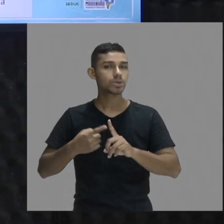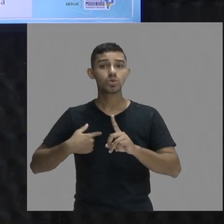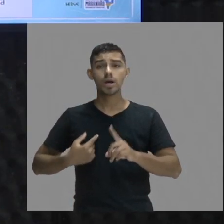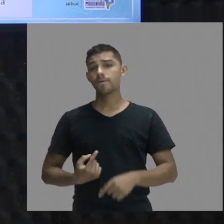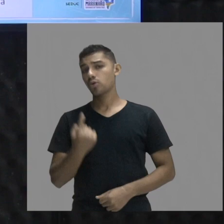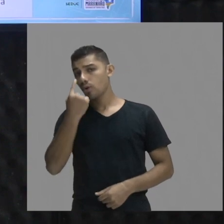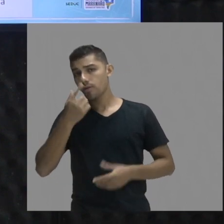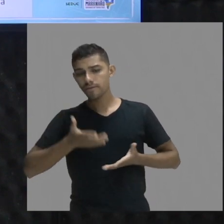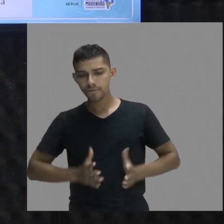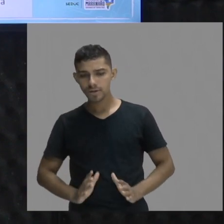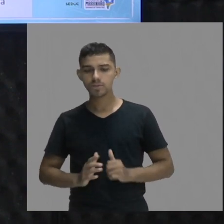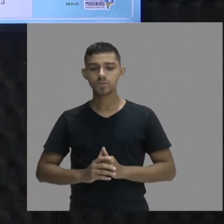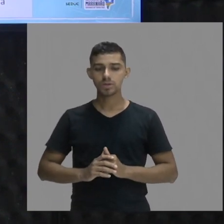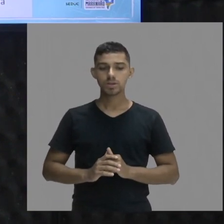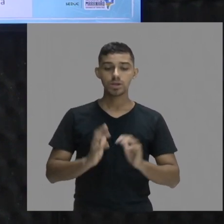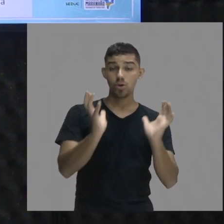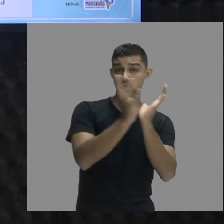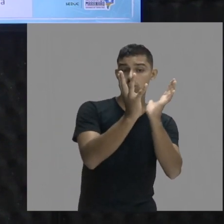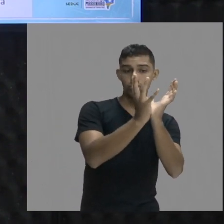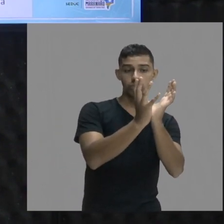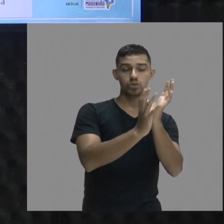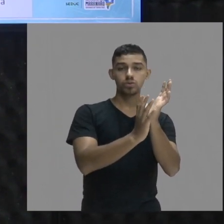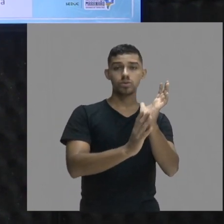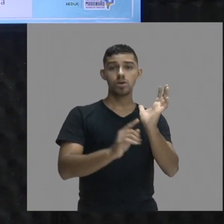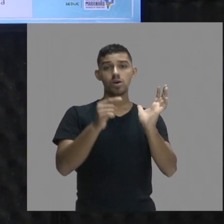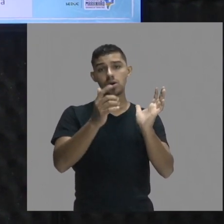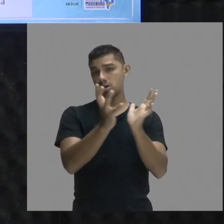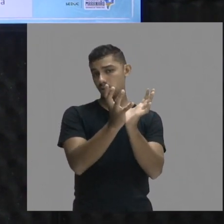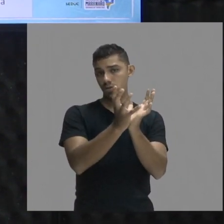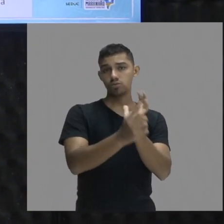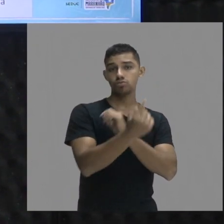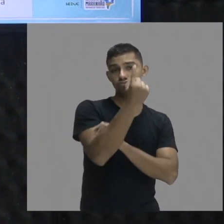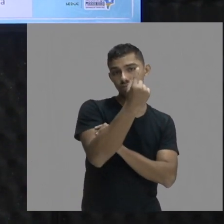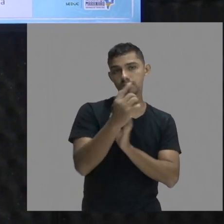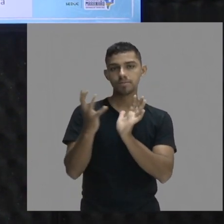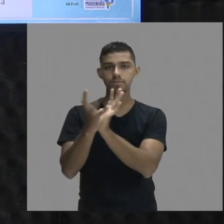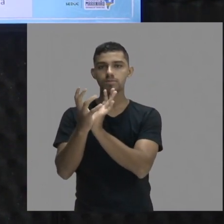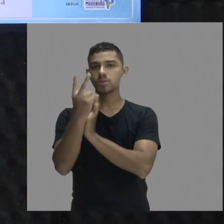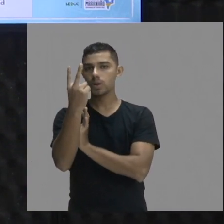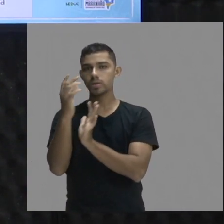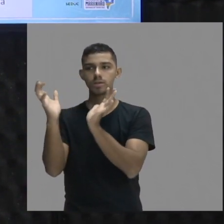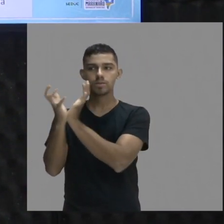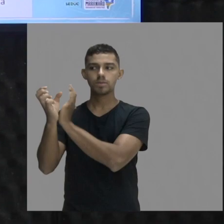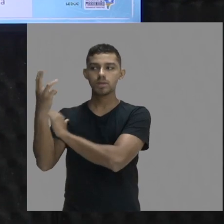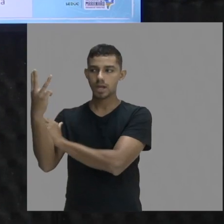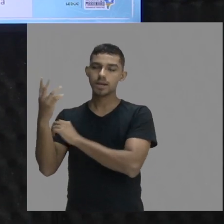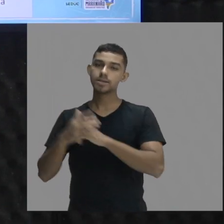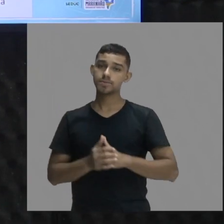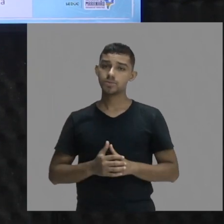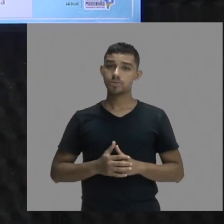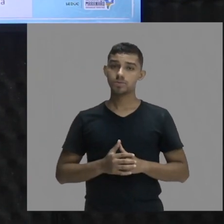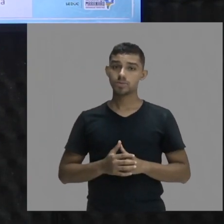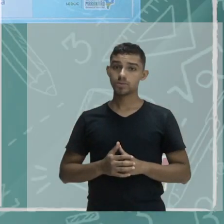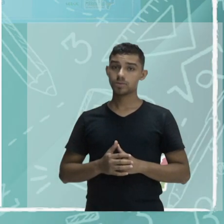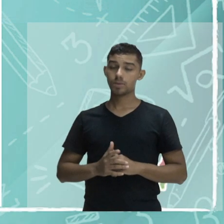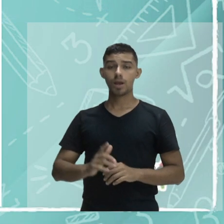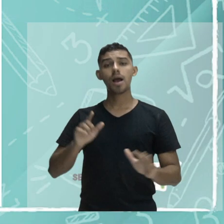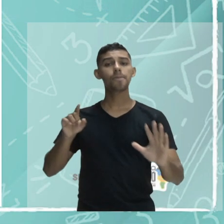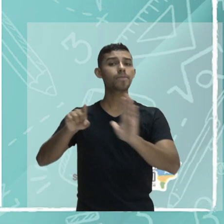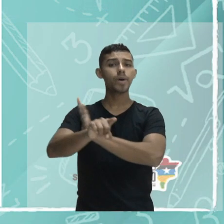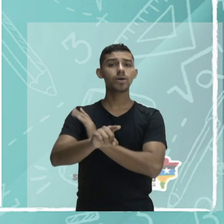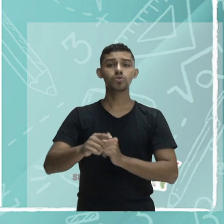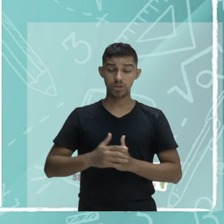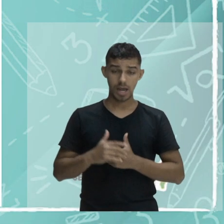mães, e o conjunto das 6 crianças, porque uma teve 3, outra teve 2 e outra teve 1. A pergunta